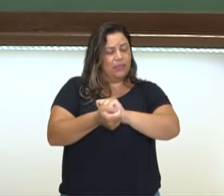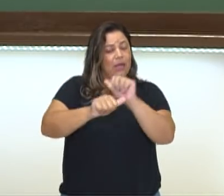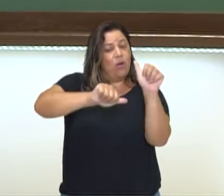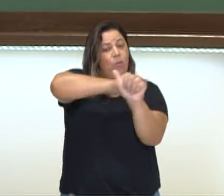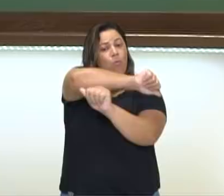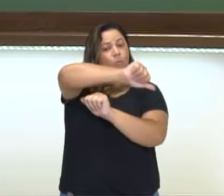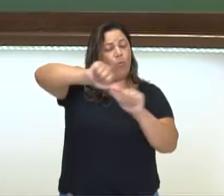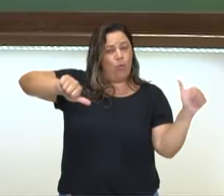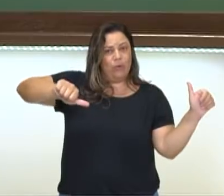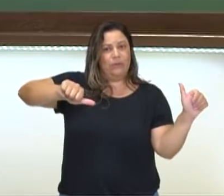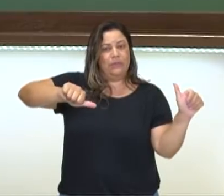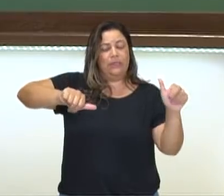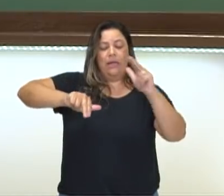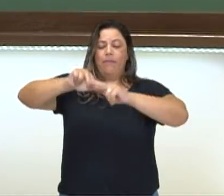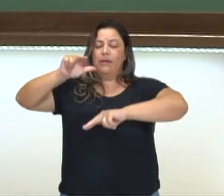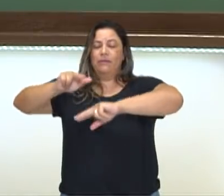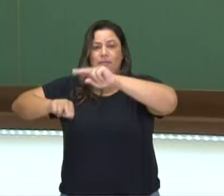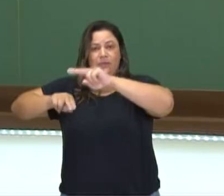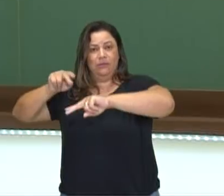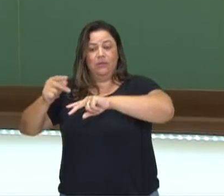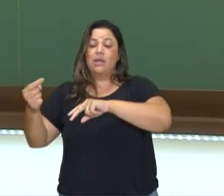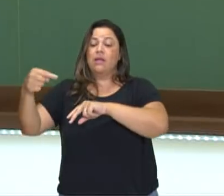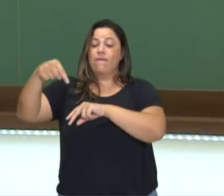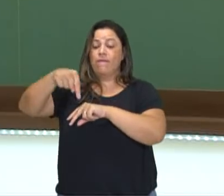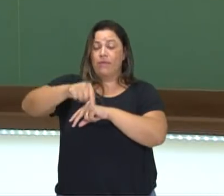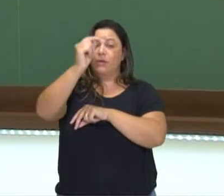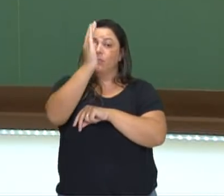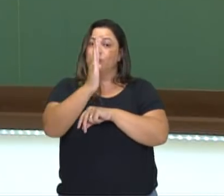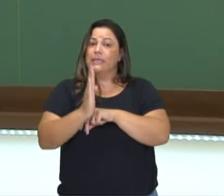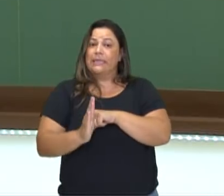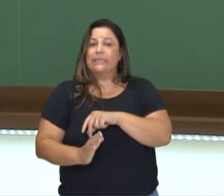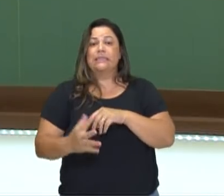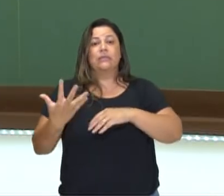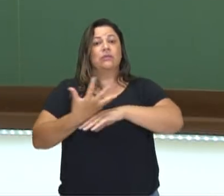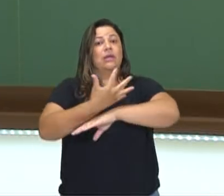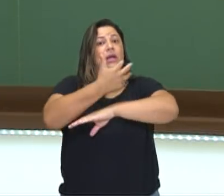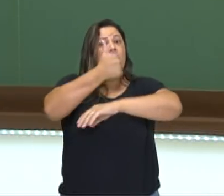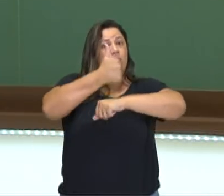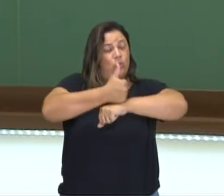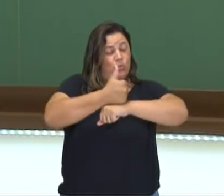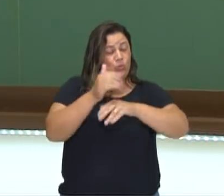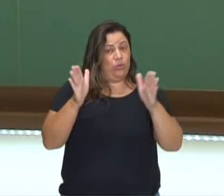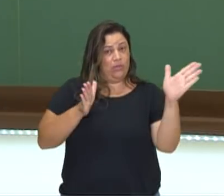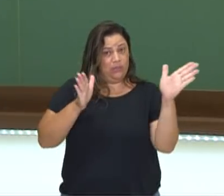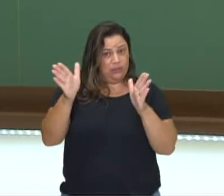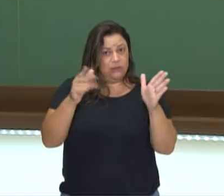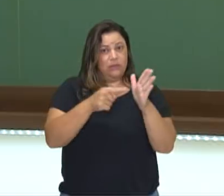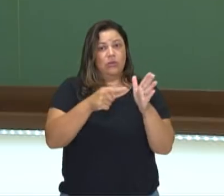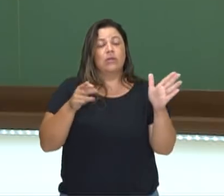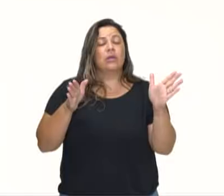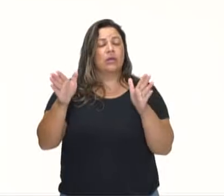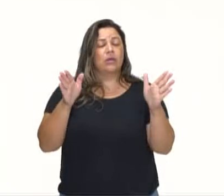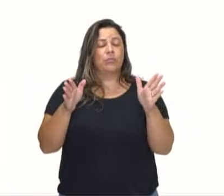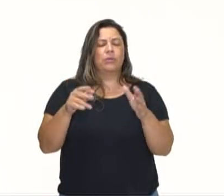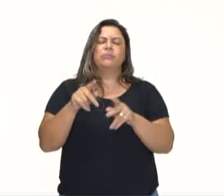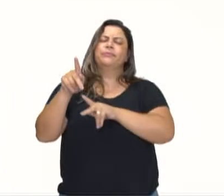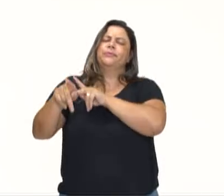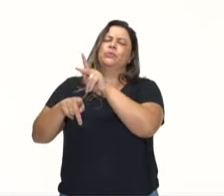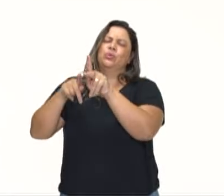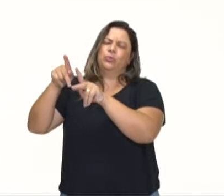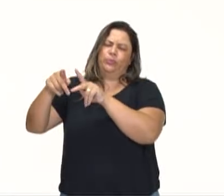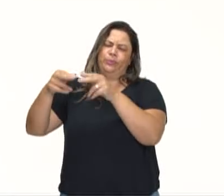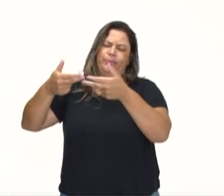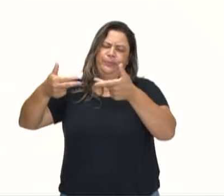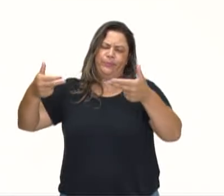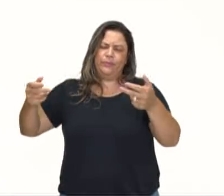na colonização. No Brasil virou uma festa muito popular nas nossas escolas. Então, sua origem vem das festas